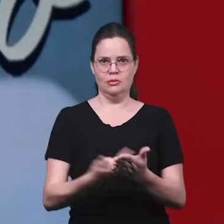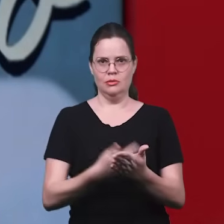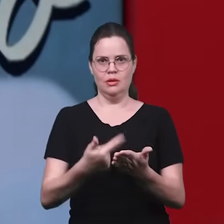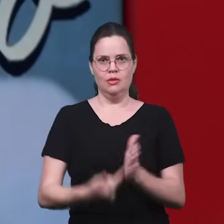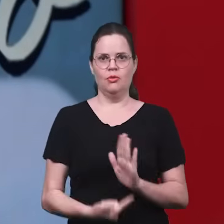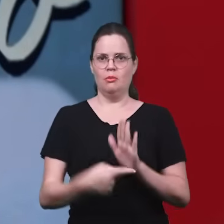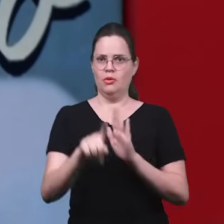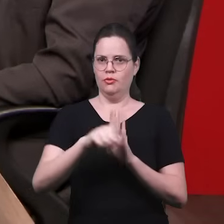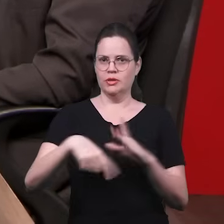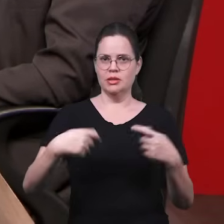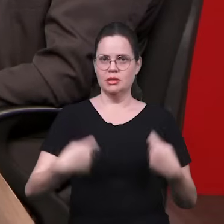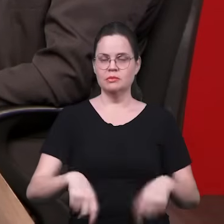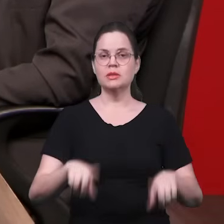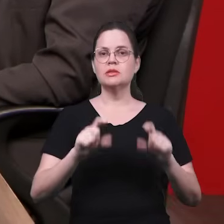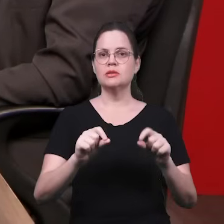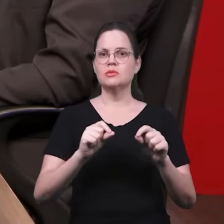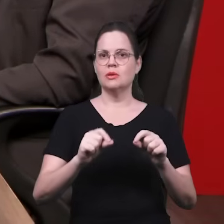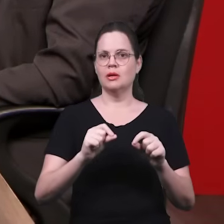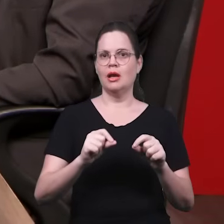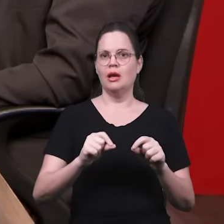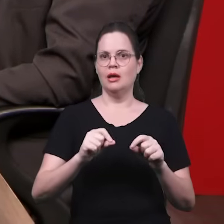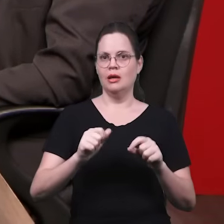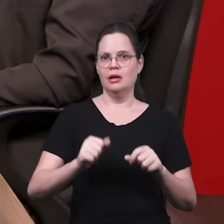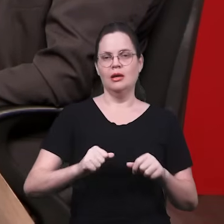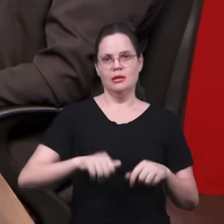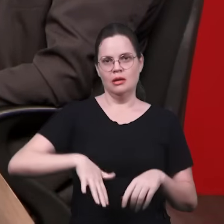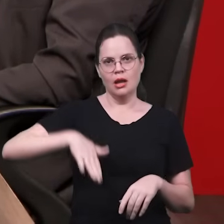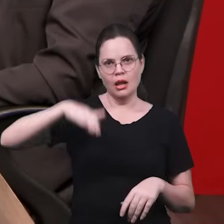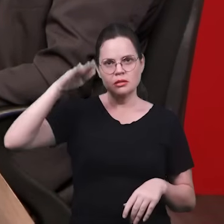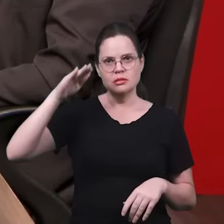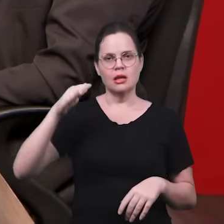Kleber, o que nós podemos dizer sobre